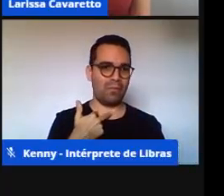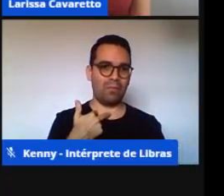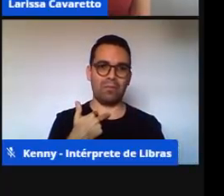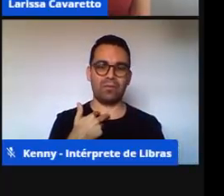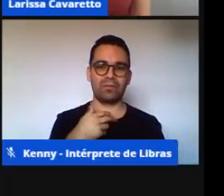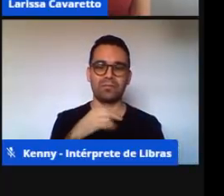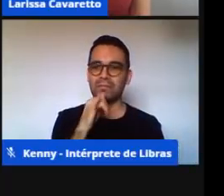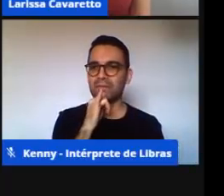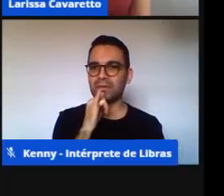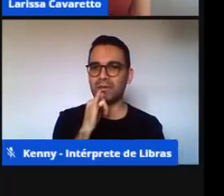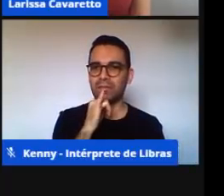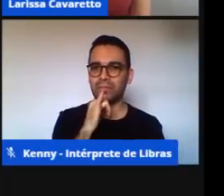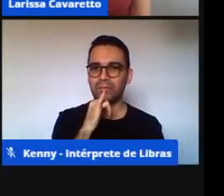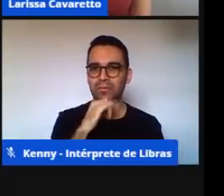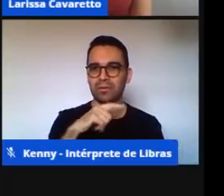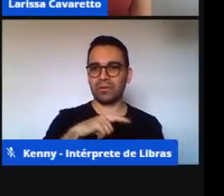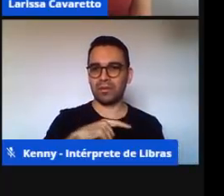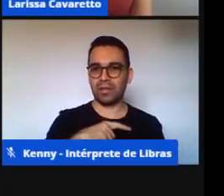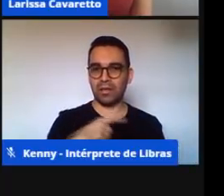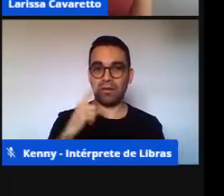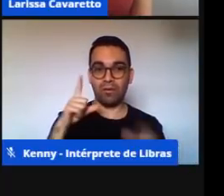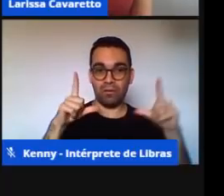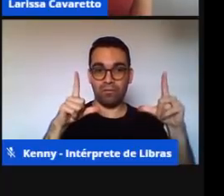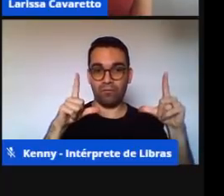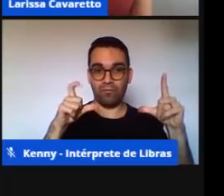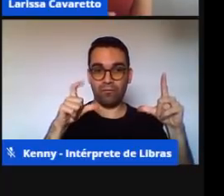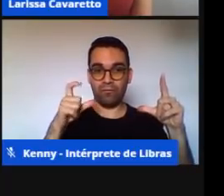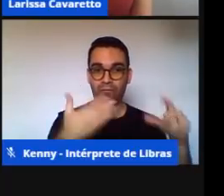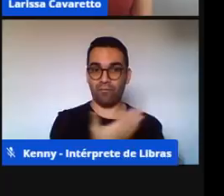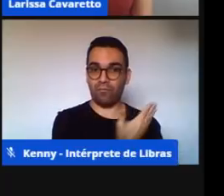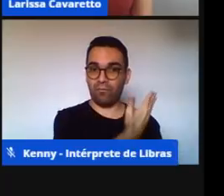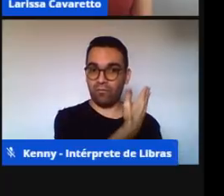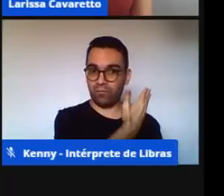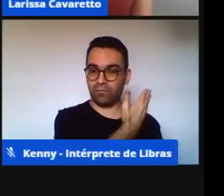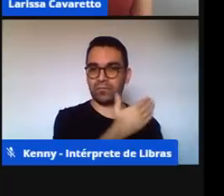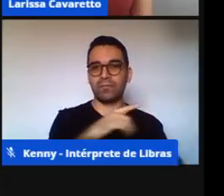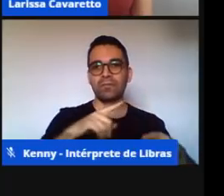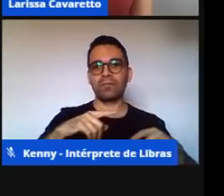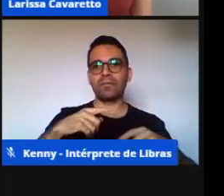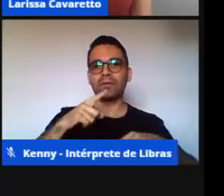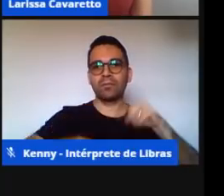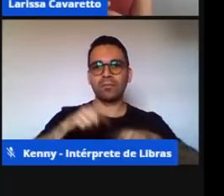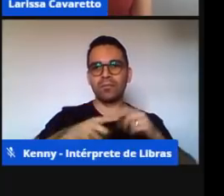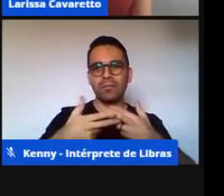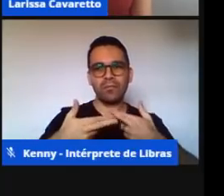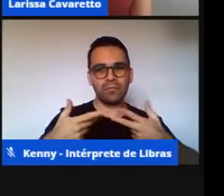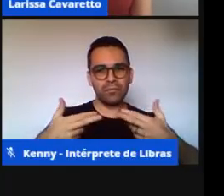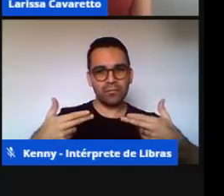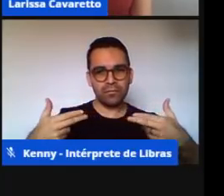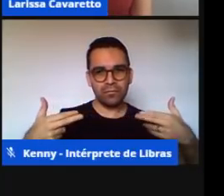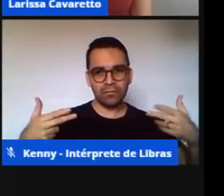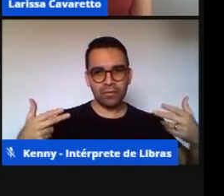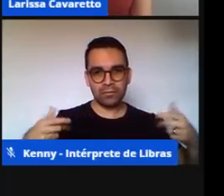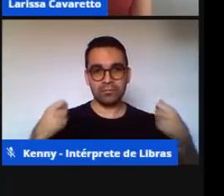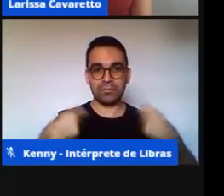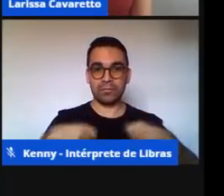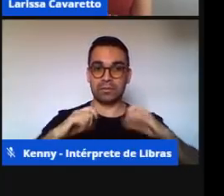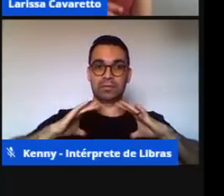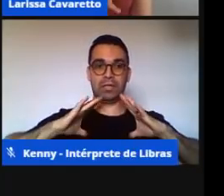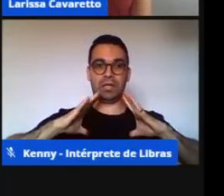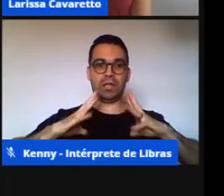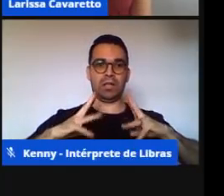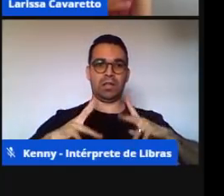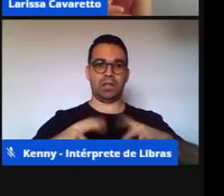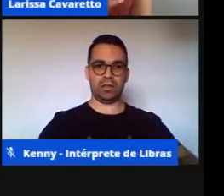exemplo, devem ser tirados da escola. Colocar só realmente brinquedos que dê para higienizar antes de passar para outra criança. Então,